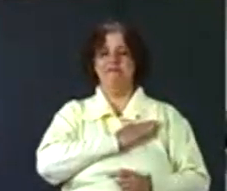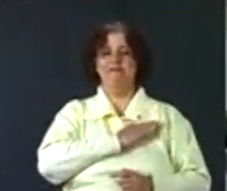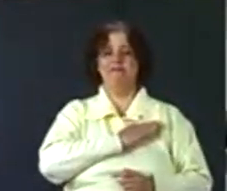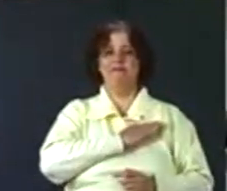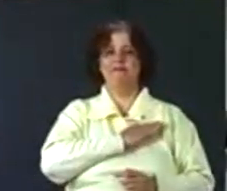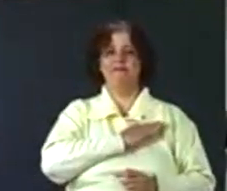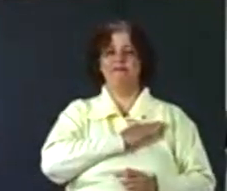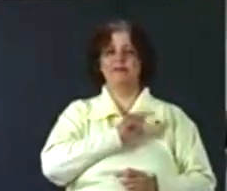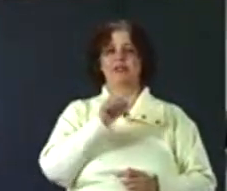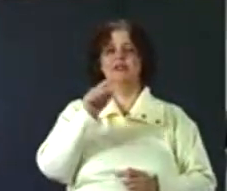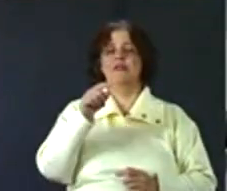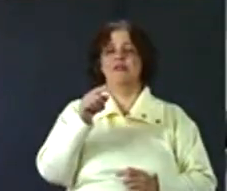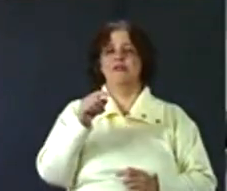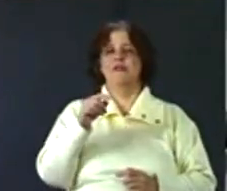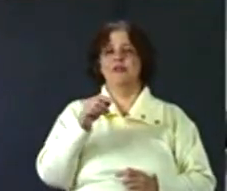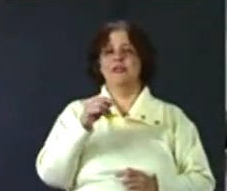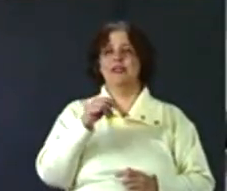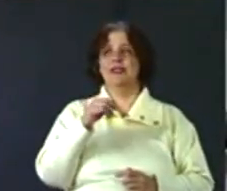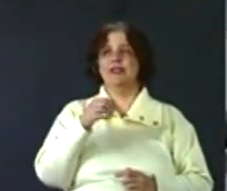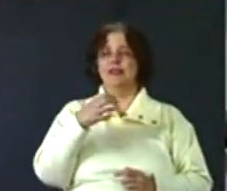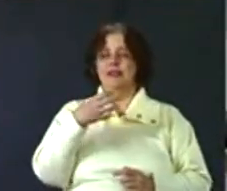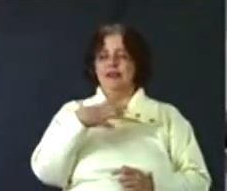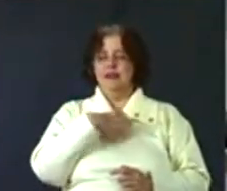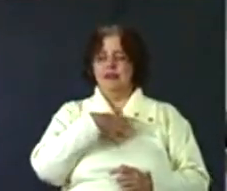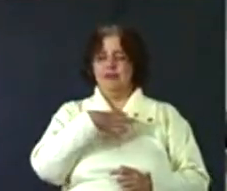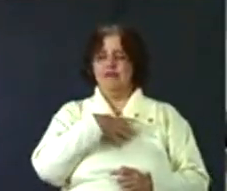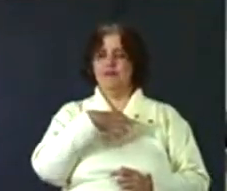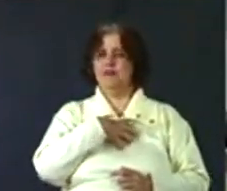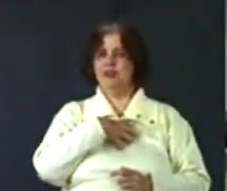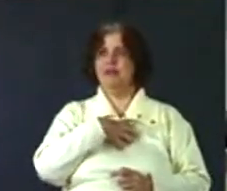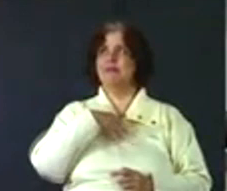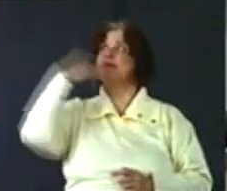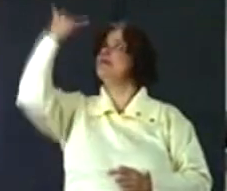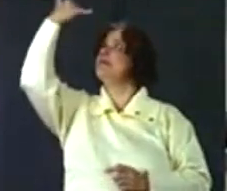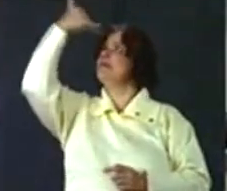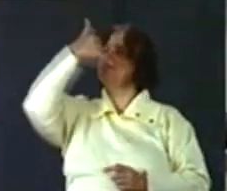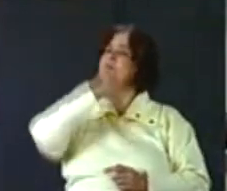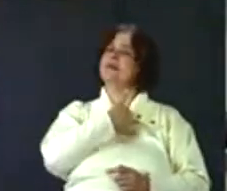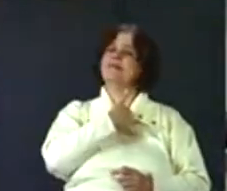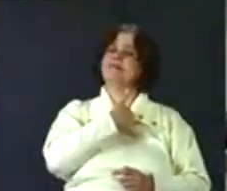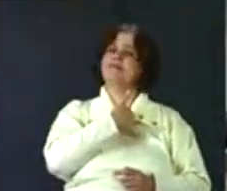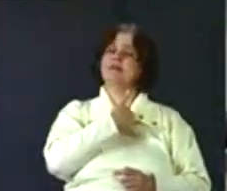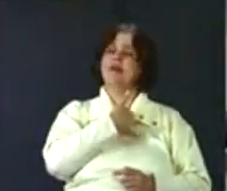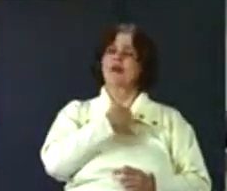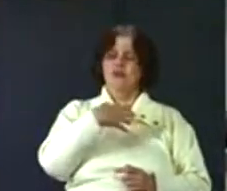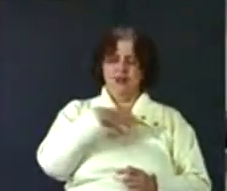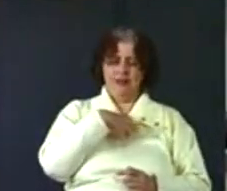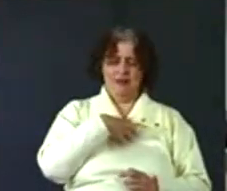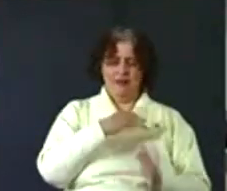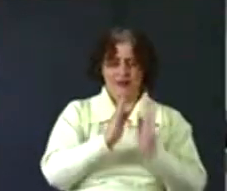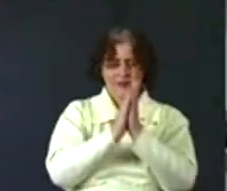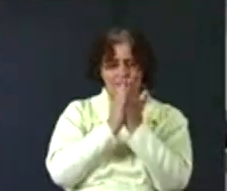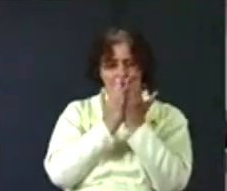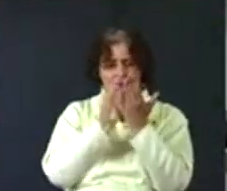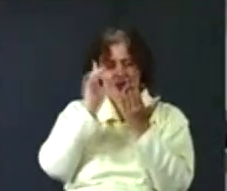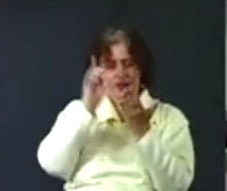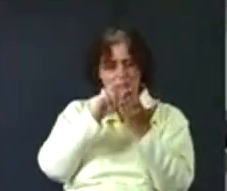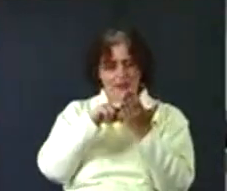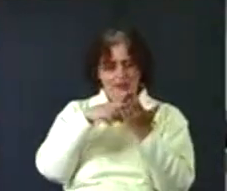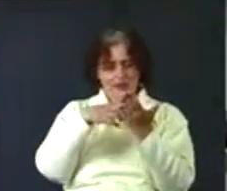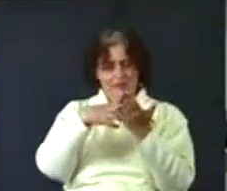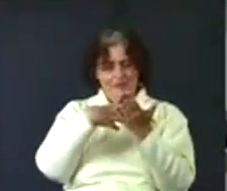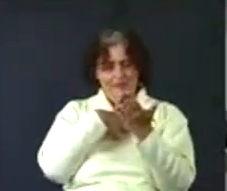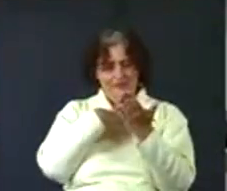Você é sensível à voz de Deus? Você é sensível à palavra de Deus, como os discípulos de Emaús, depois que tiveram